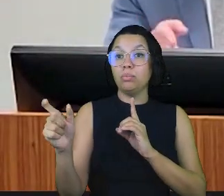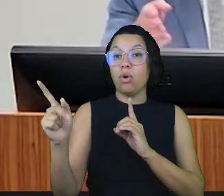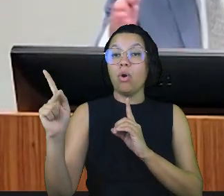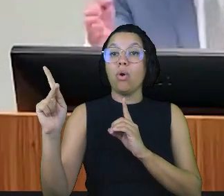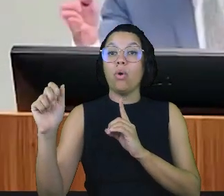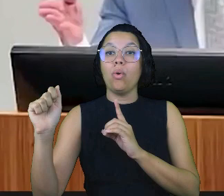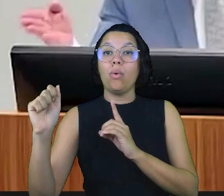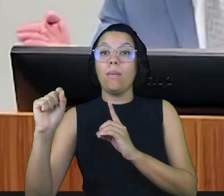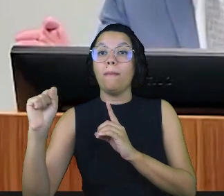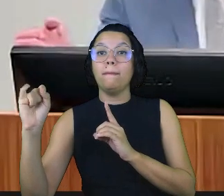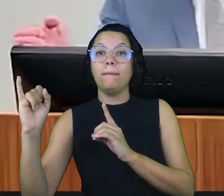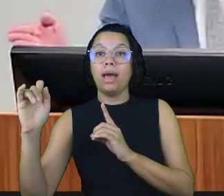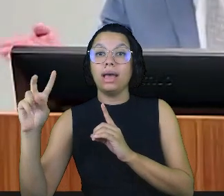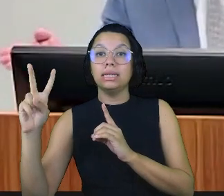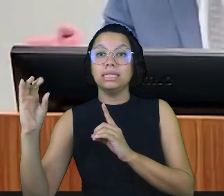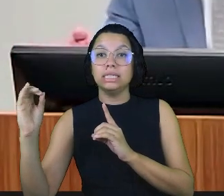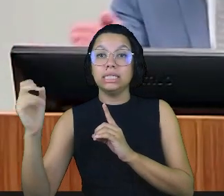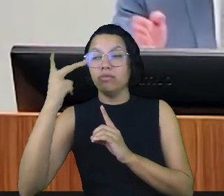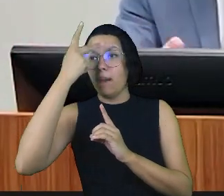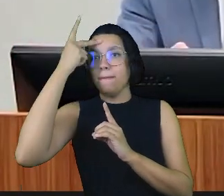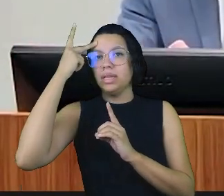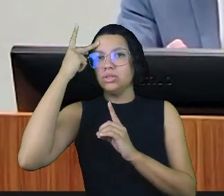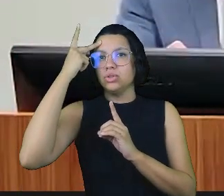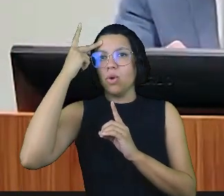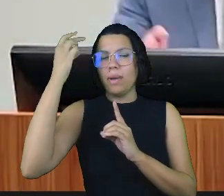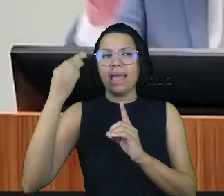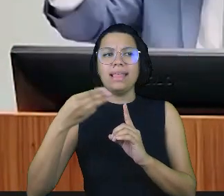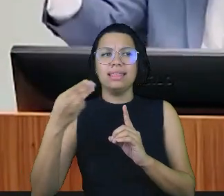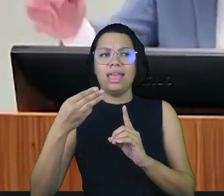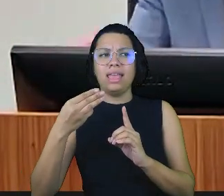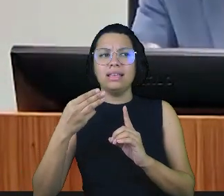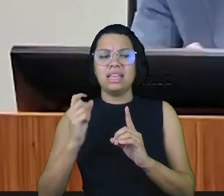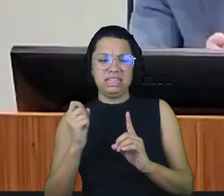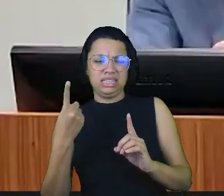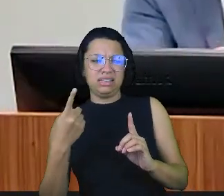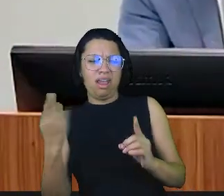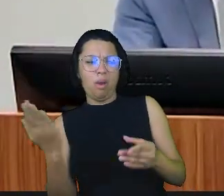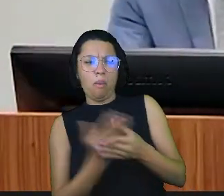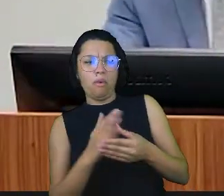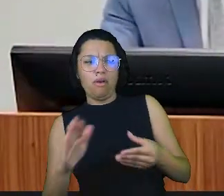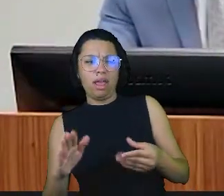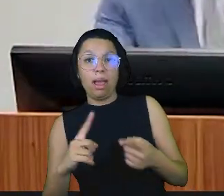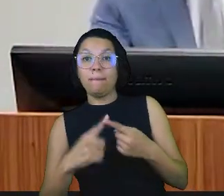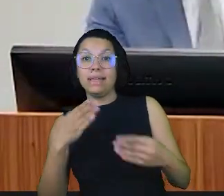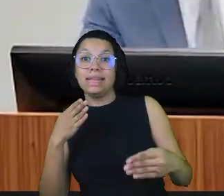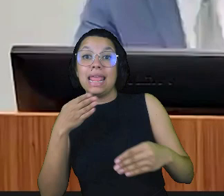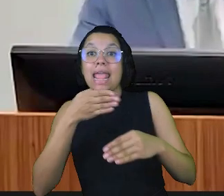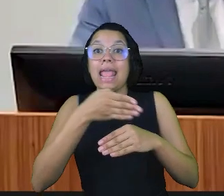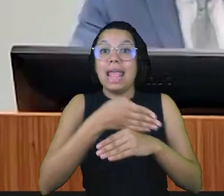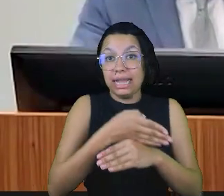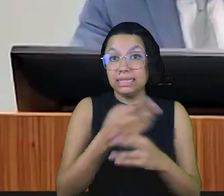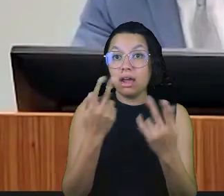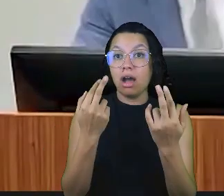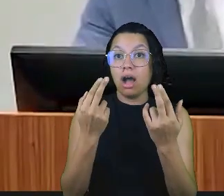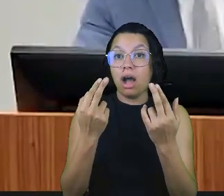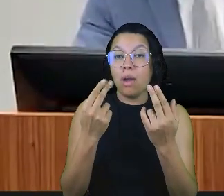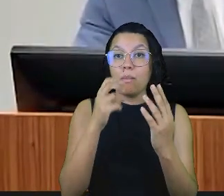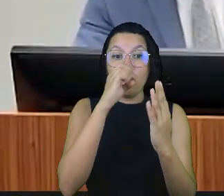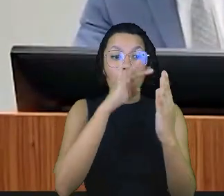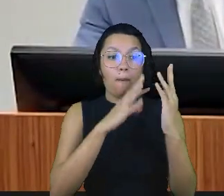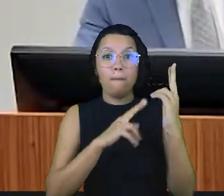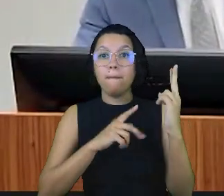que até então era considerado terceiro estranho ao processo. Só que ele ingressa no processo como parte